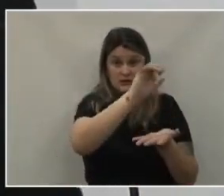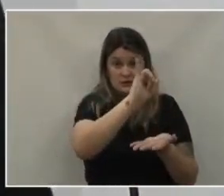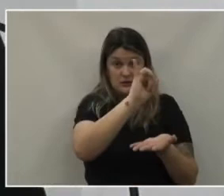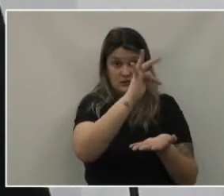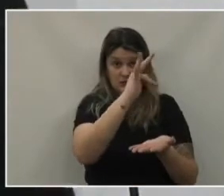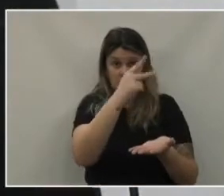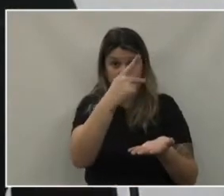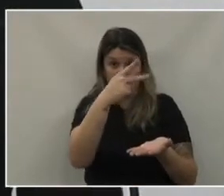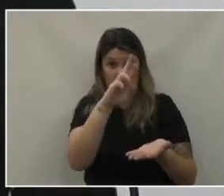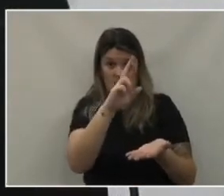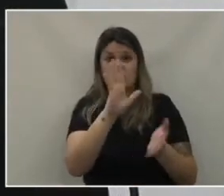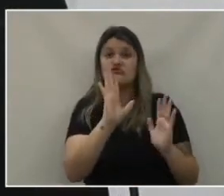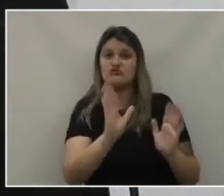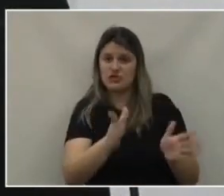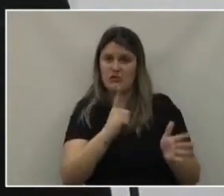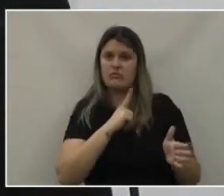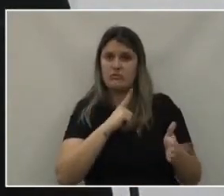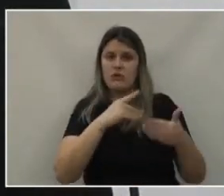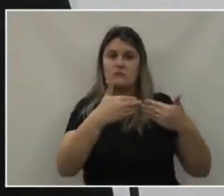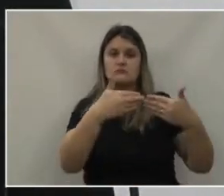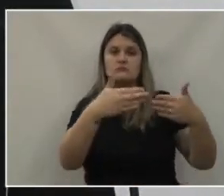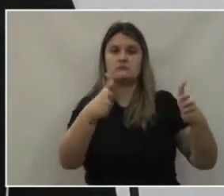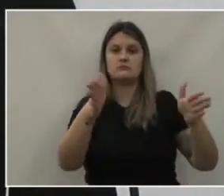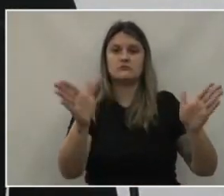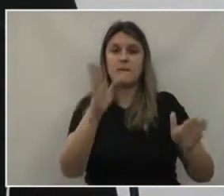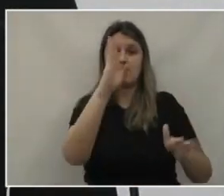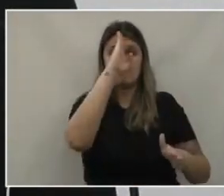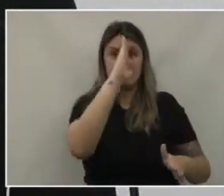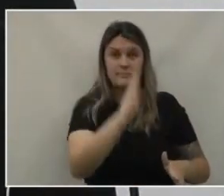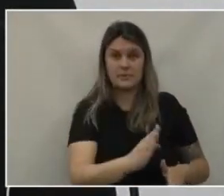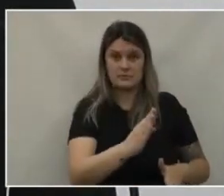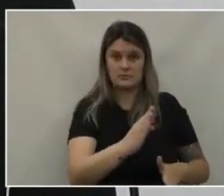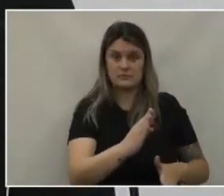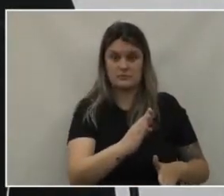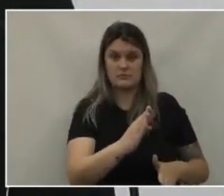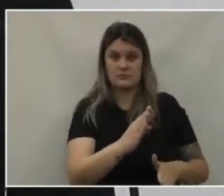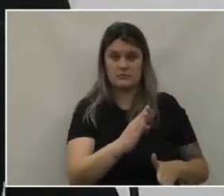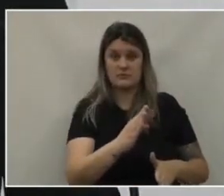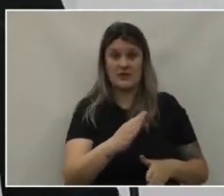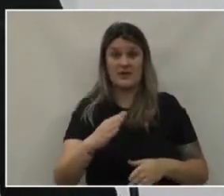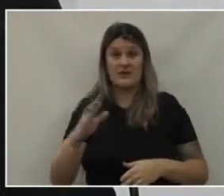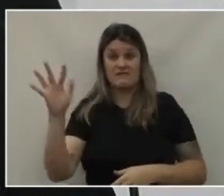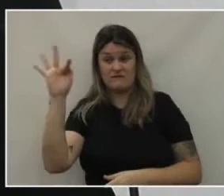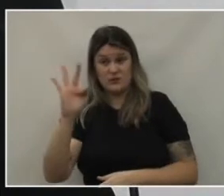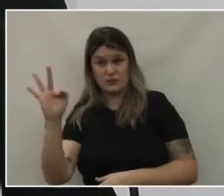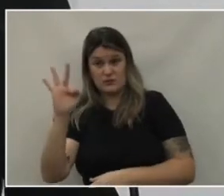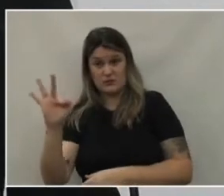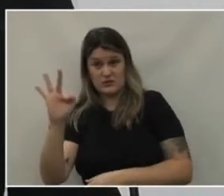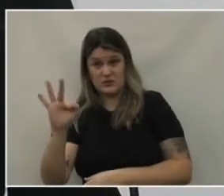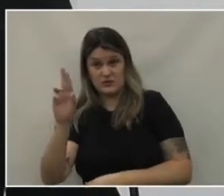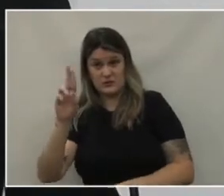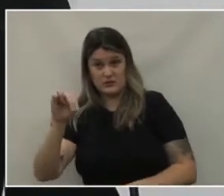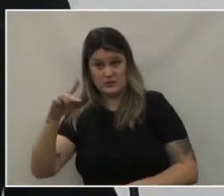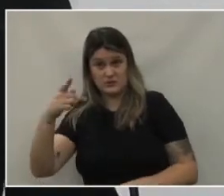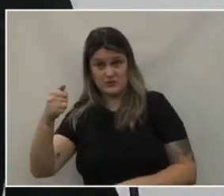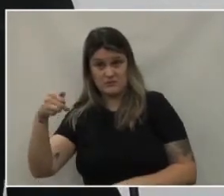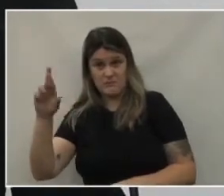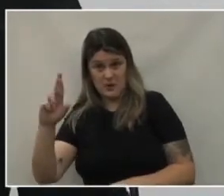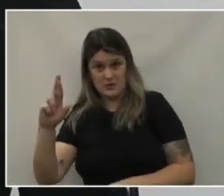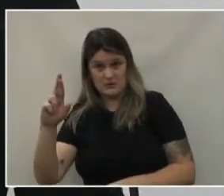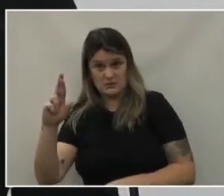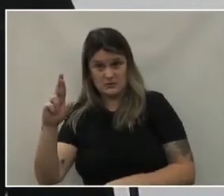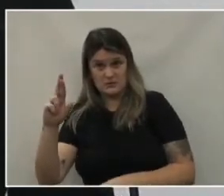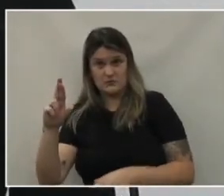já tem uma entrada pela Paula Freitas. A Unespar, que vai construir atrás, tem a